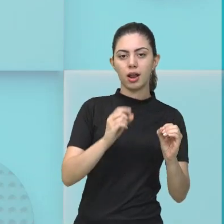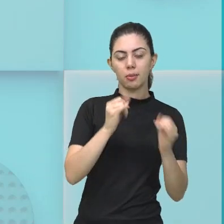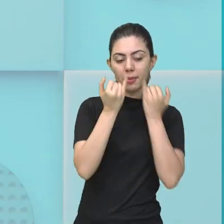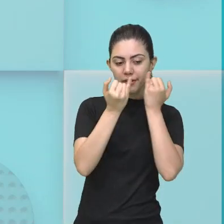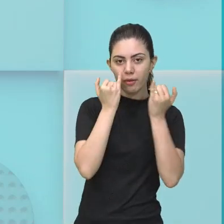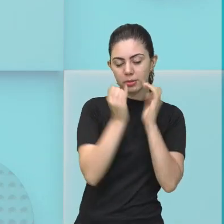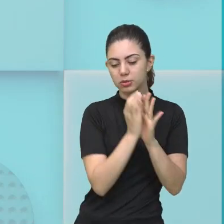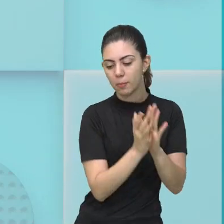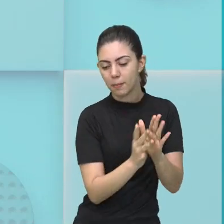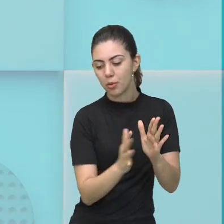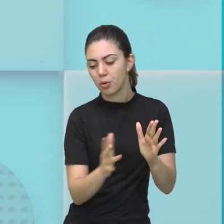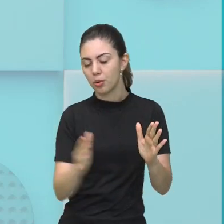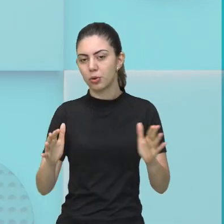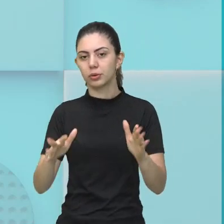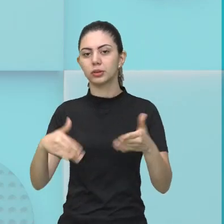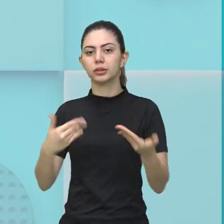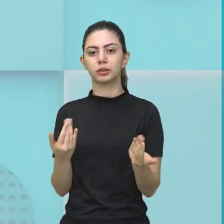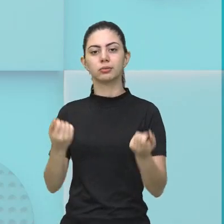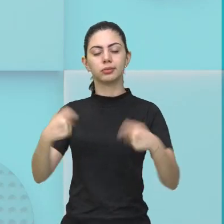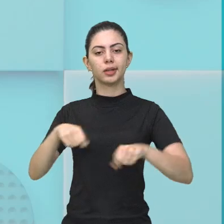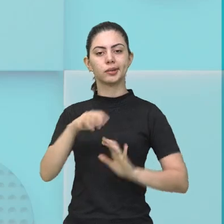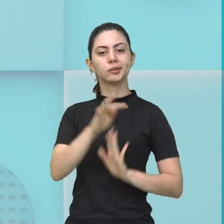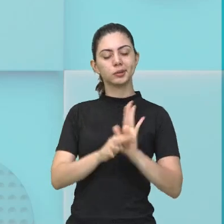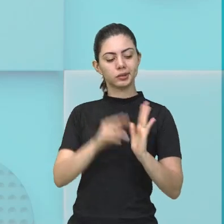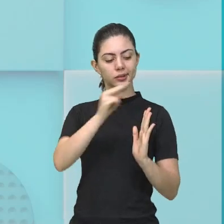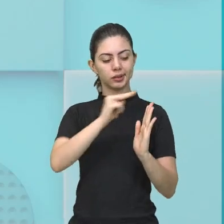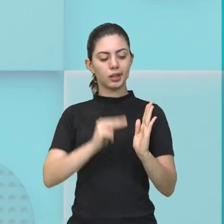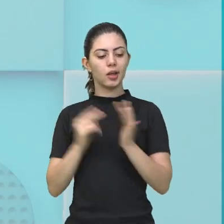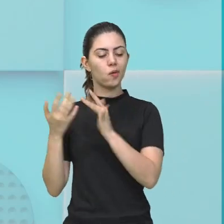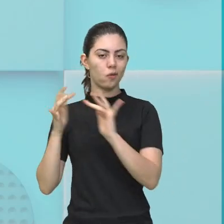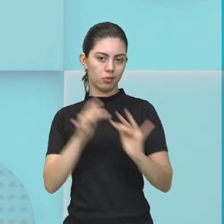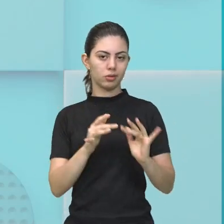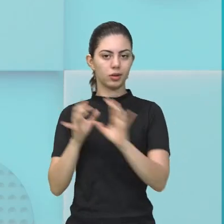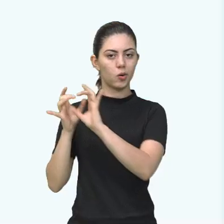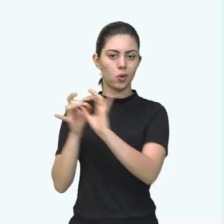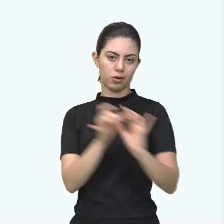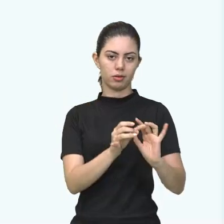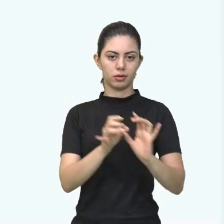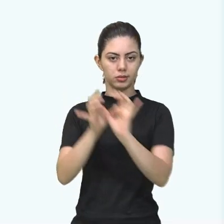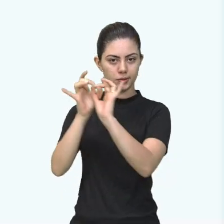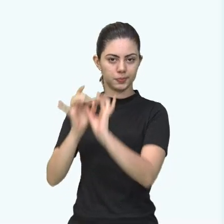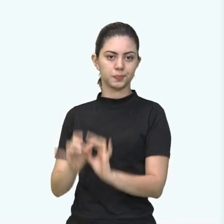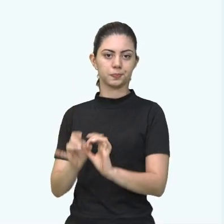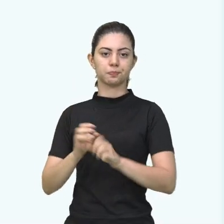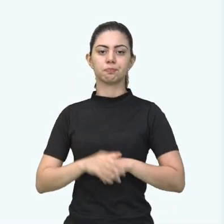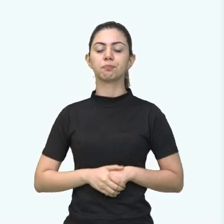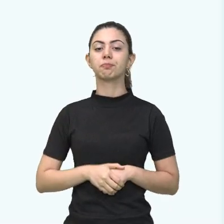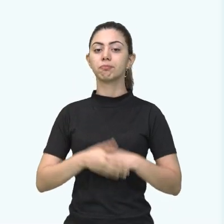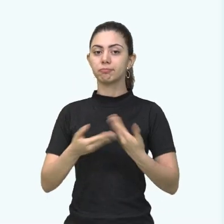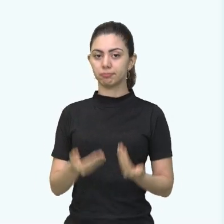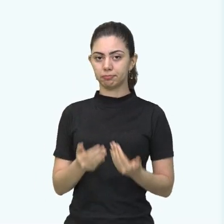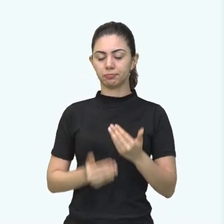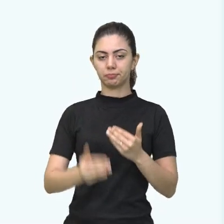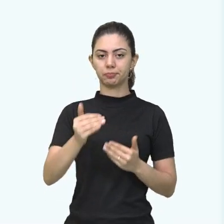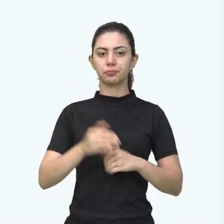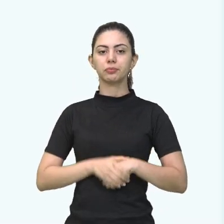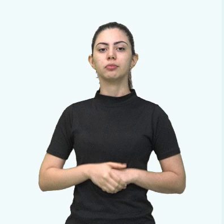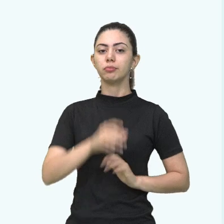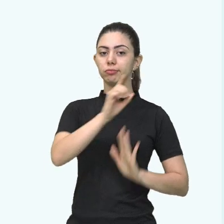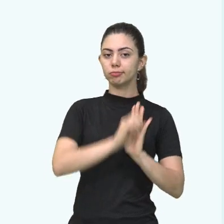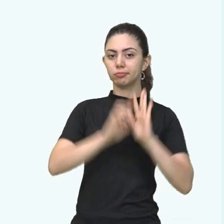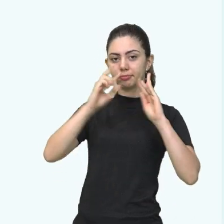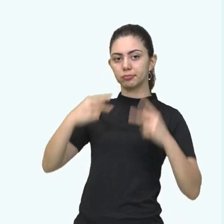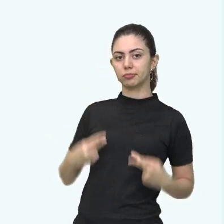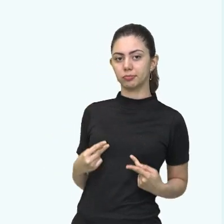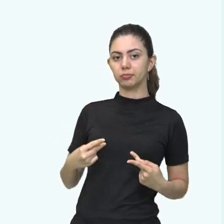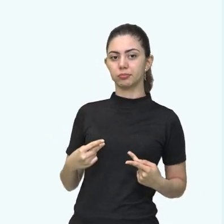conexão lógica faz com que o texto fique coerente e coeso. Bora continuar lendo. À medida que os direitos humanos são consagrados